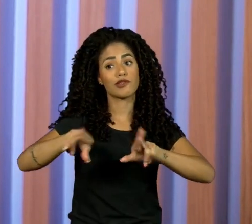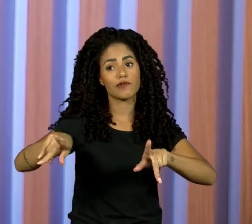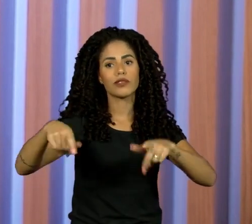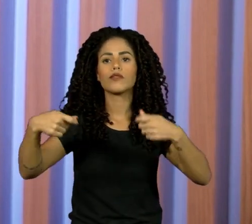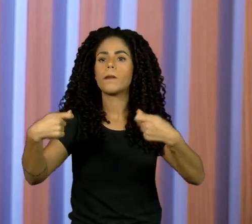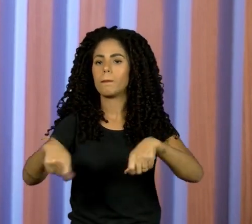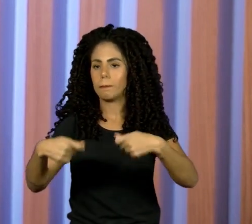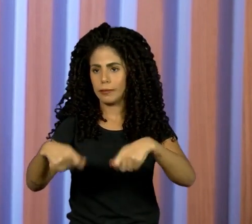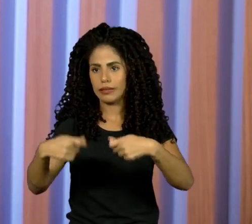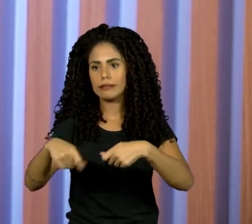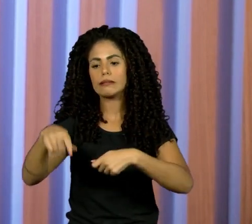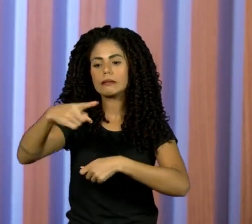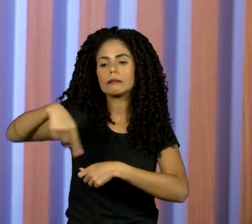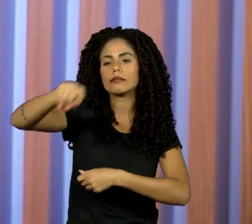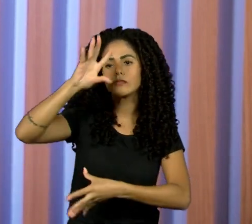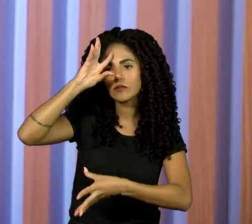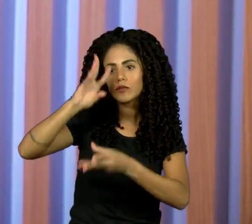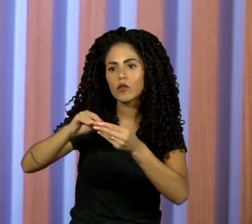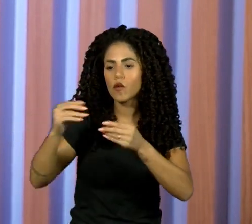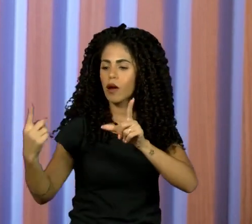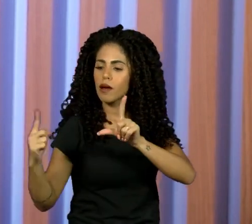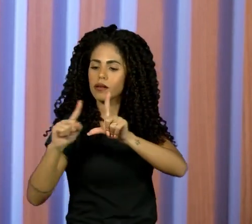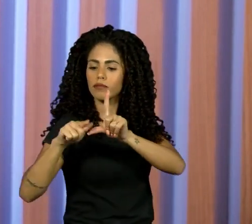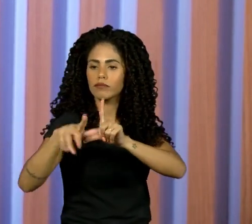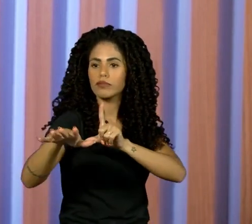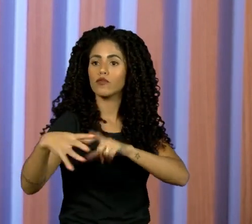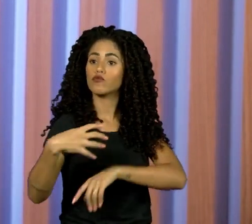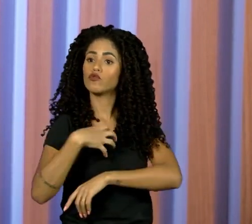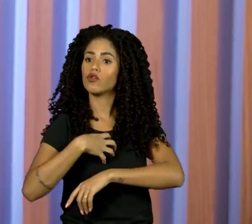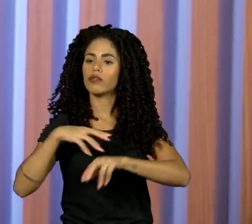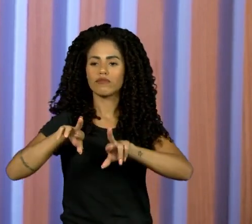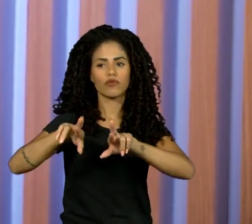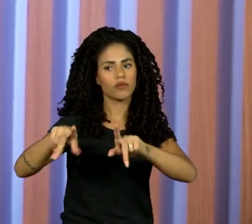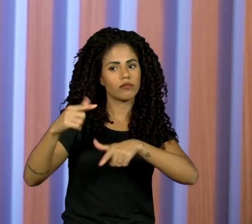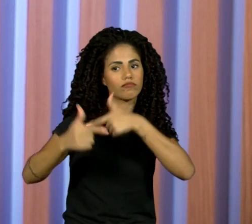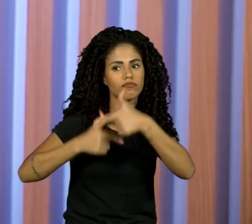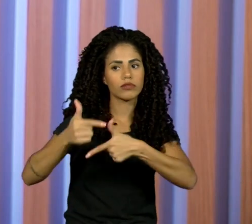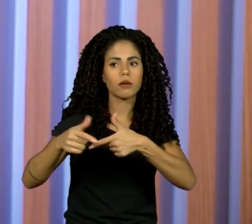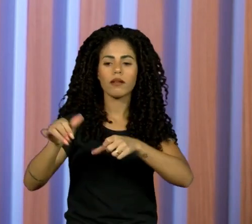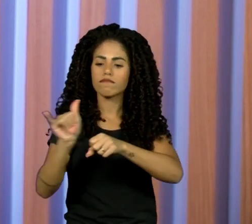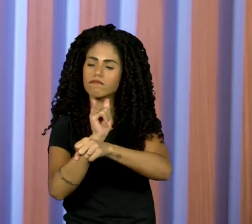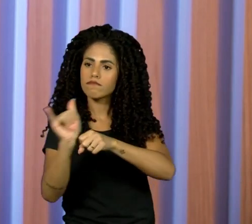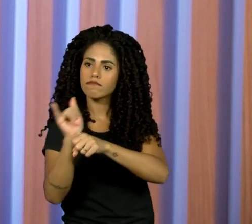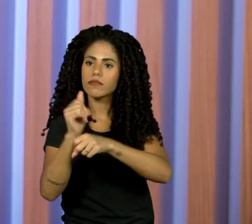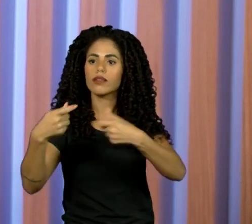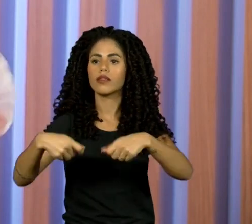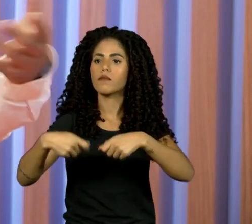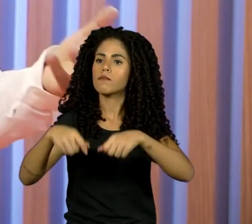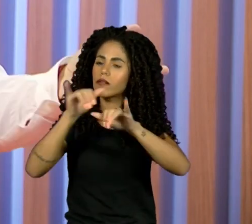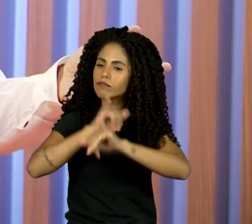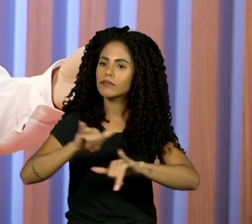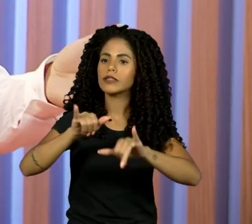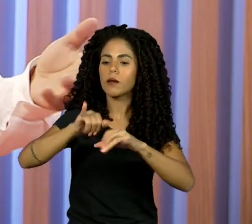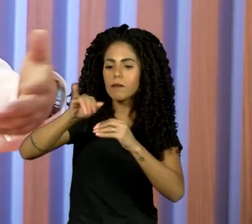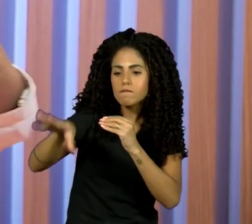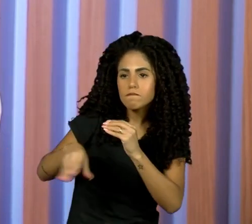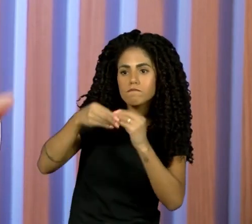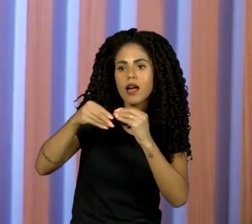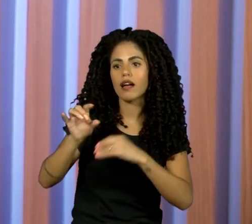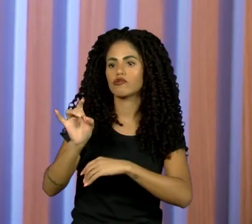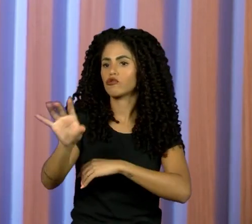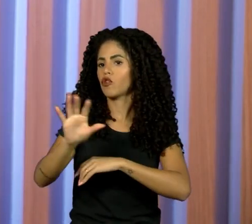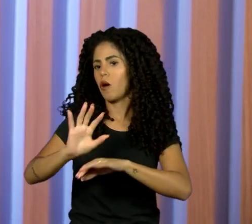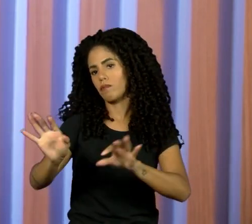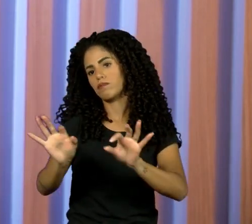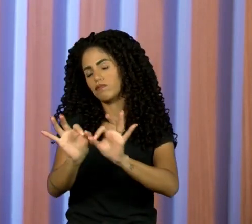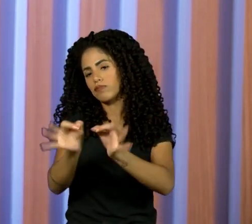preciso que o mercado entenda que o influenciador atua de uma forma diferente e que também é muito estratégica e serve também como um complemento para os meios